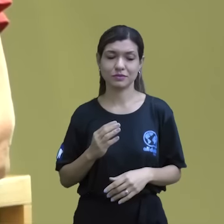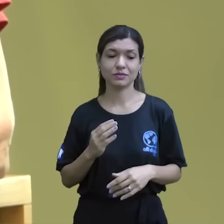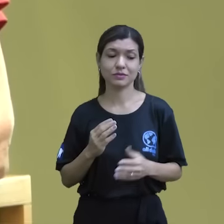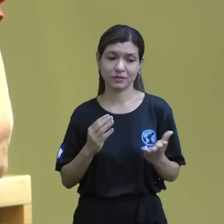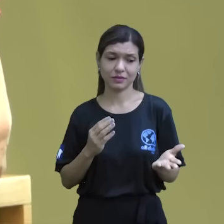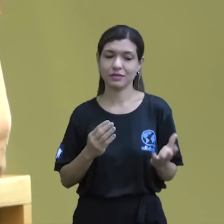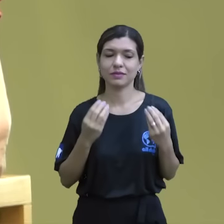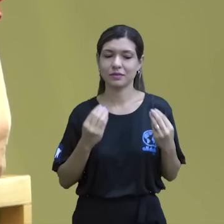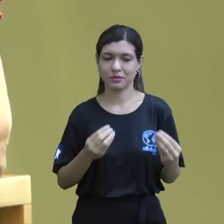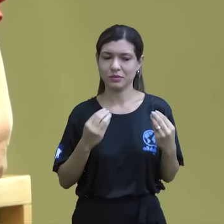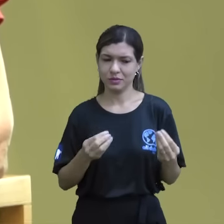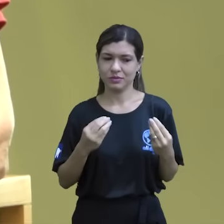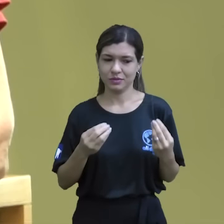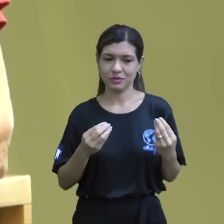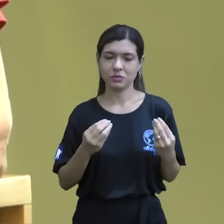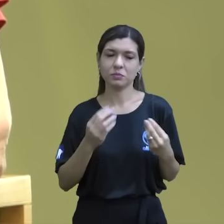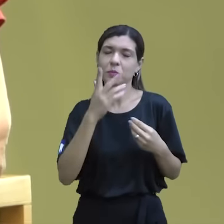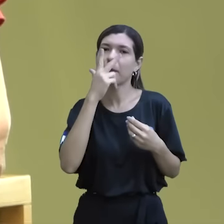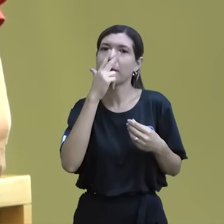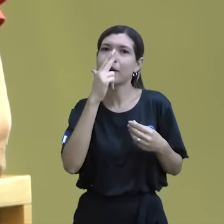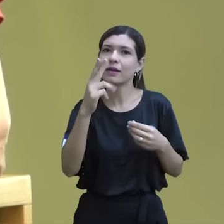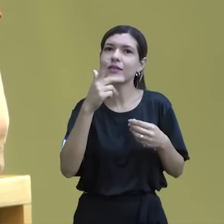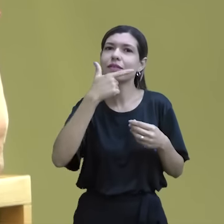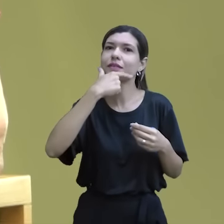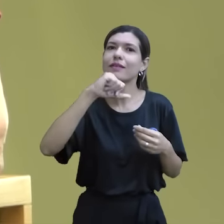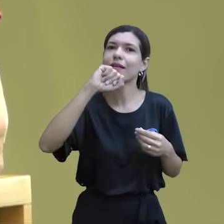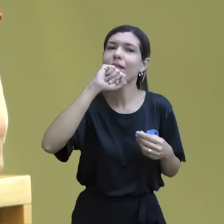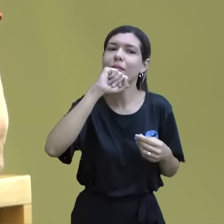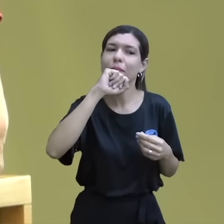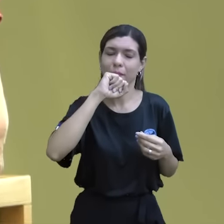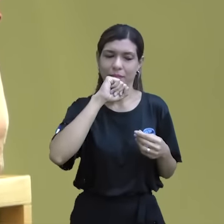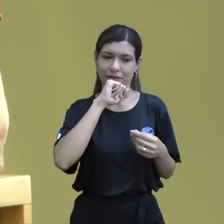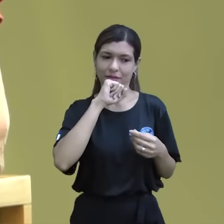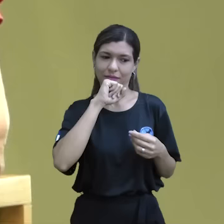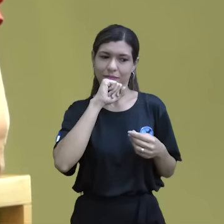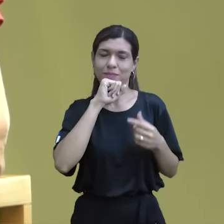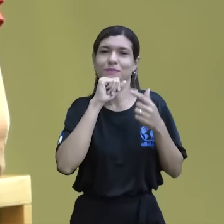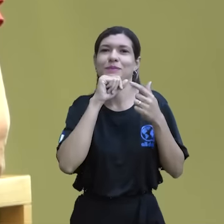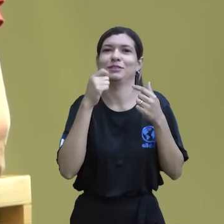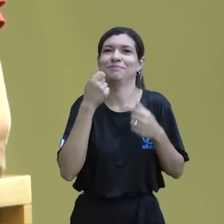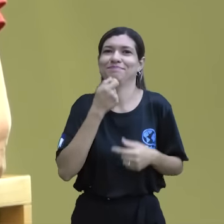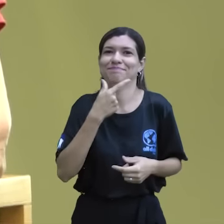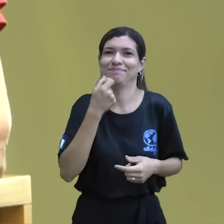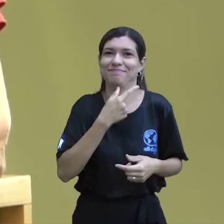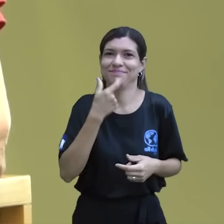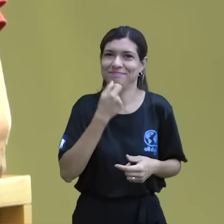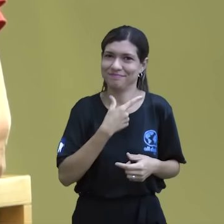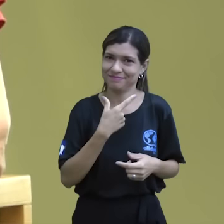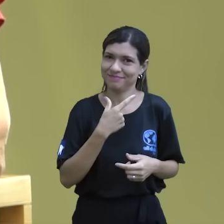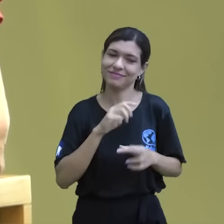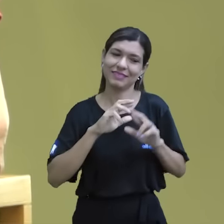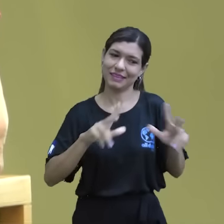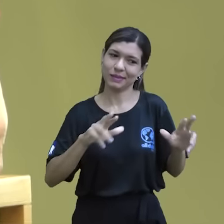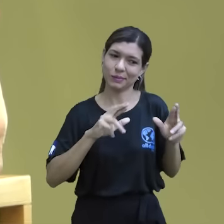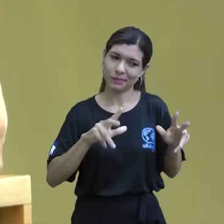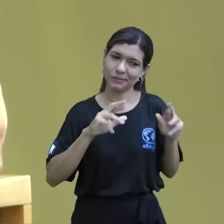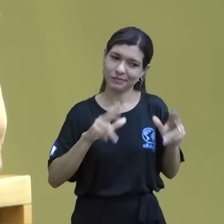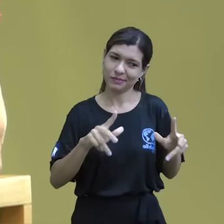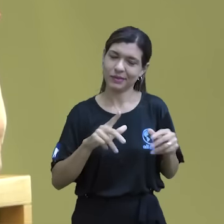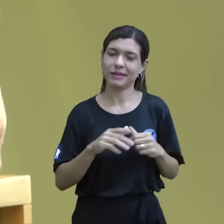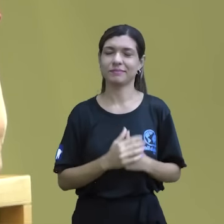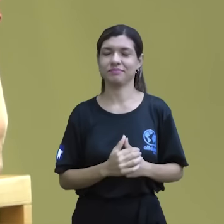os contos dele. Das pessoas humildes que dela necessitam. E sempre, quer se trate de humildes, quer